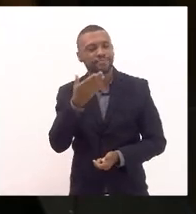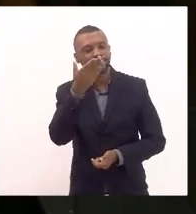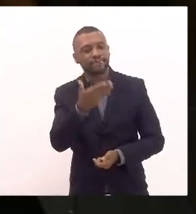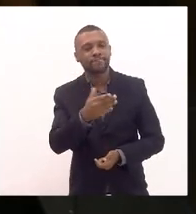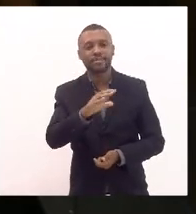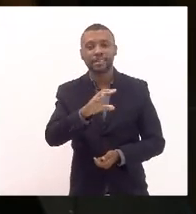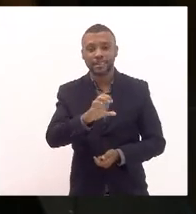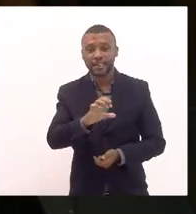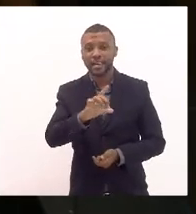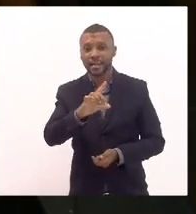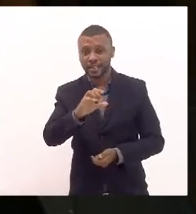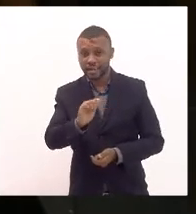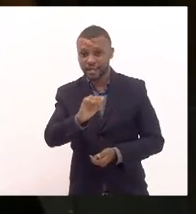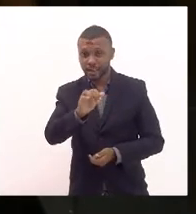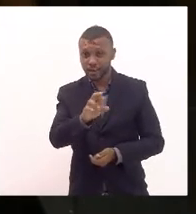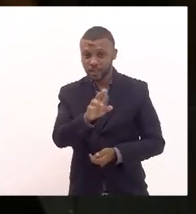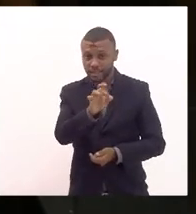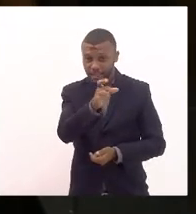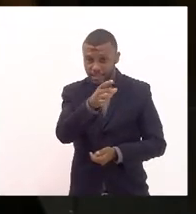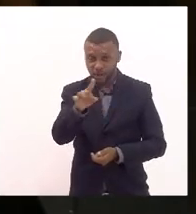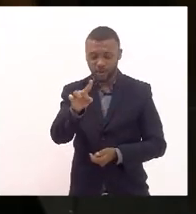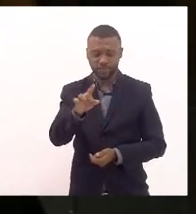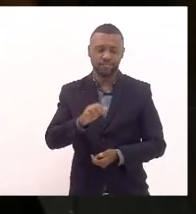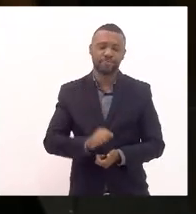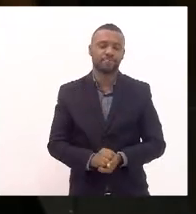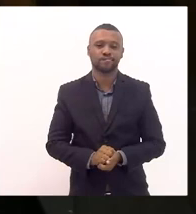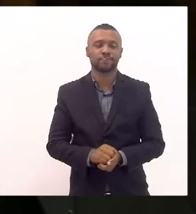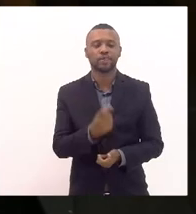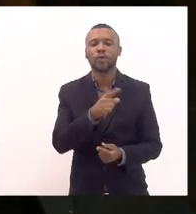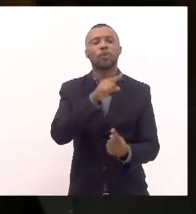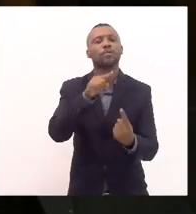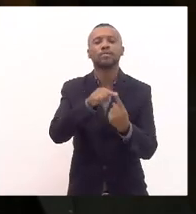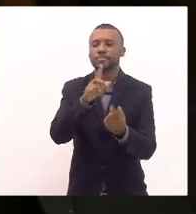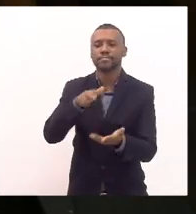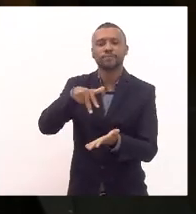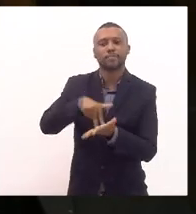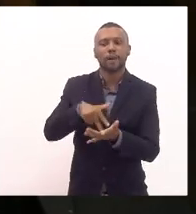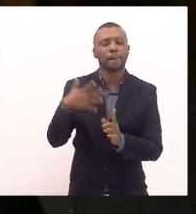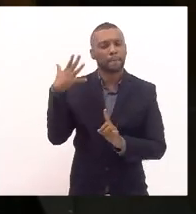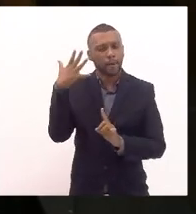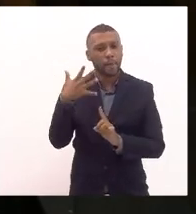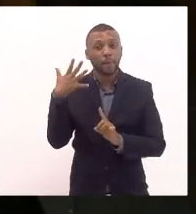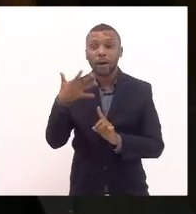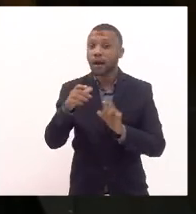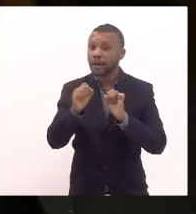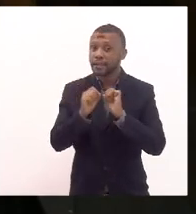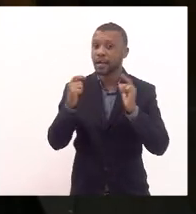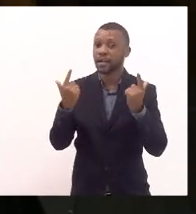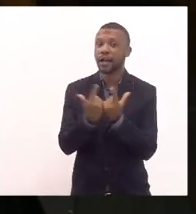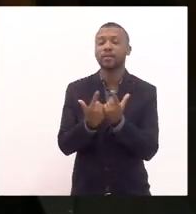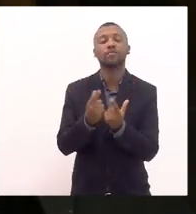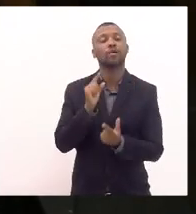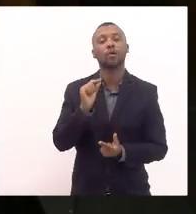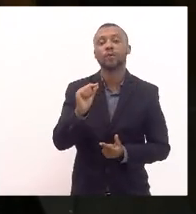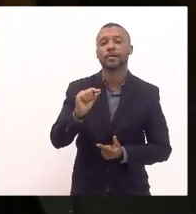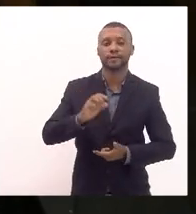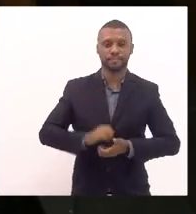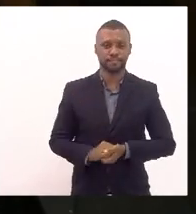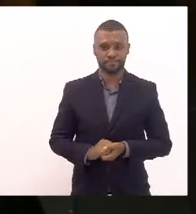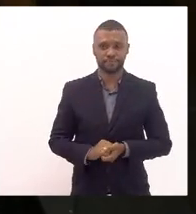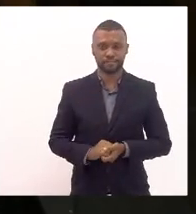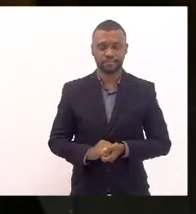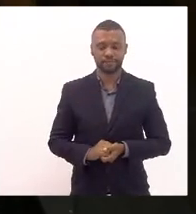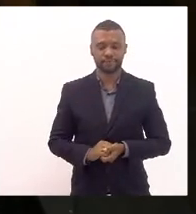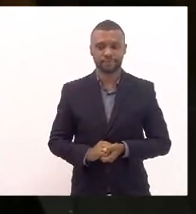Jordão é o que me trouxe aqui Assembleia Legislativa foi